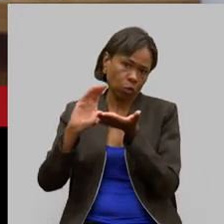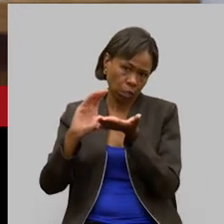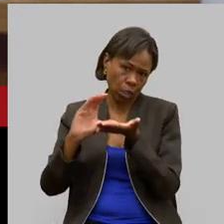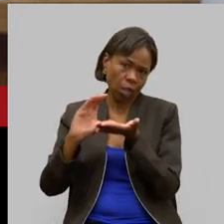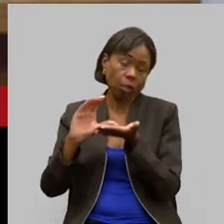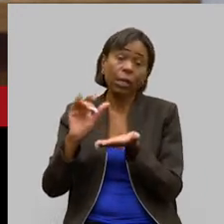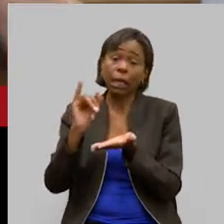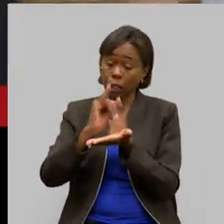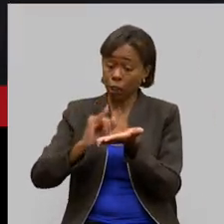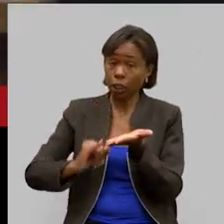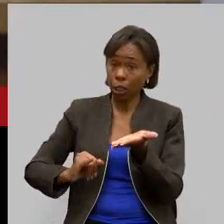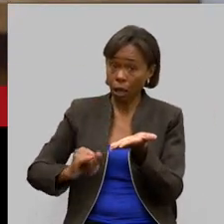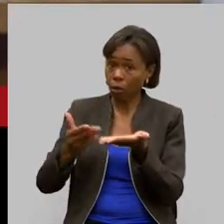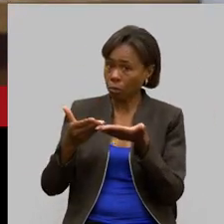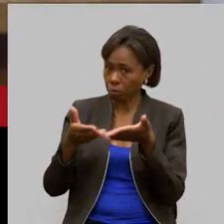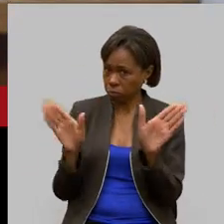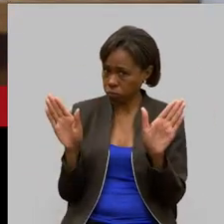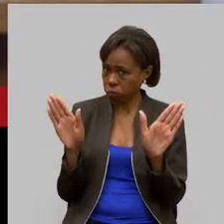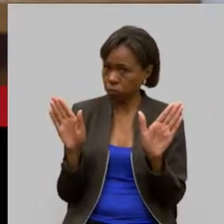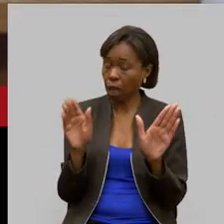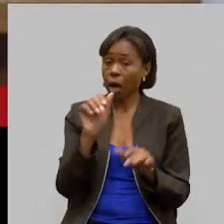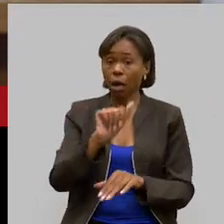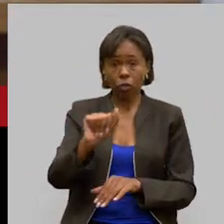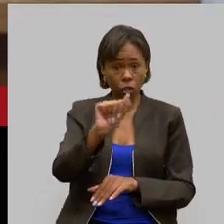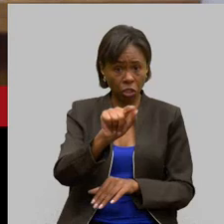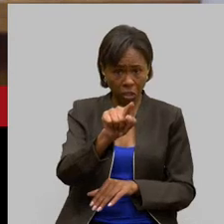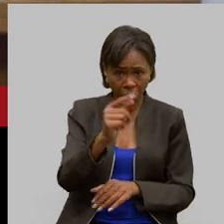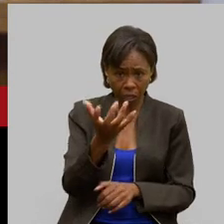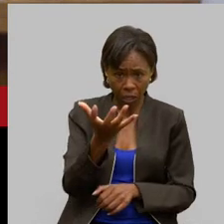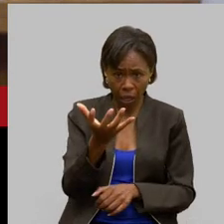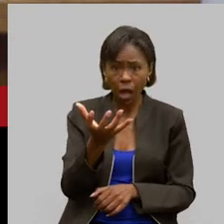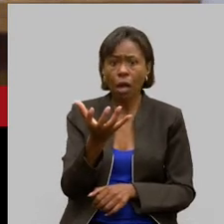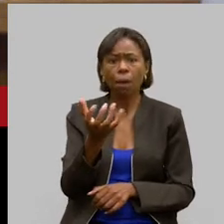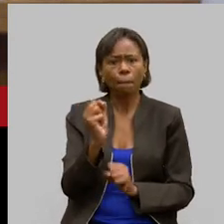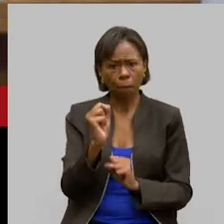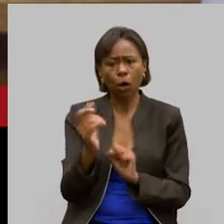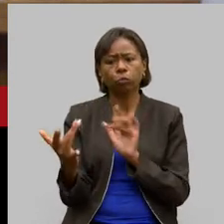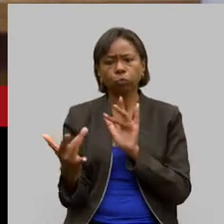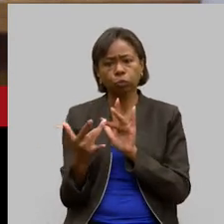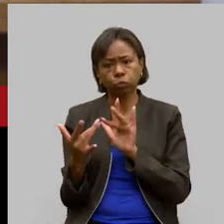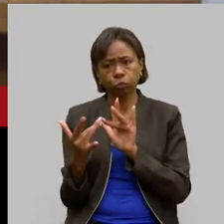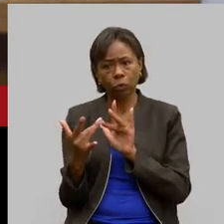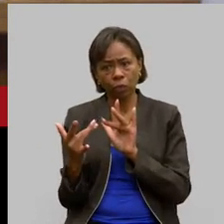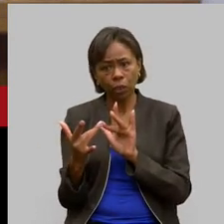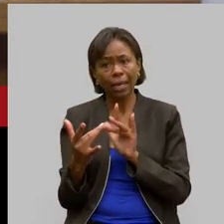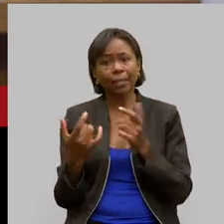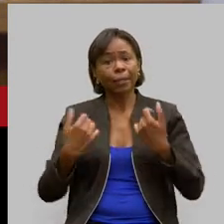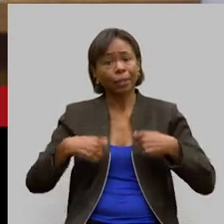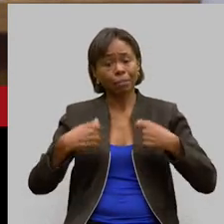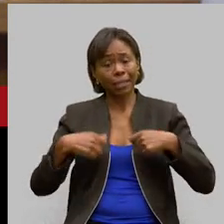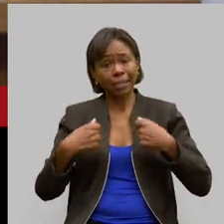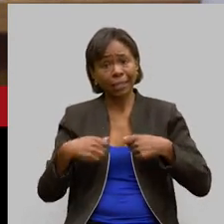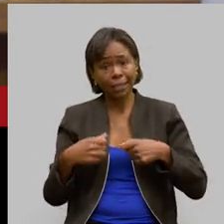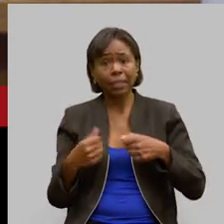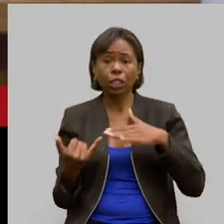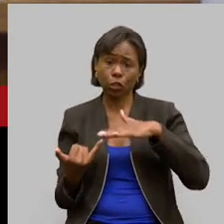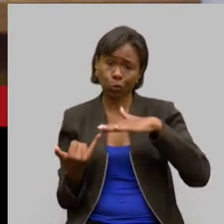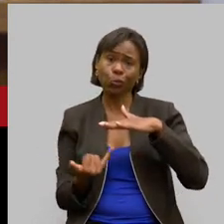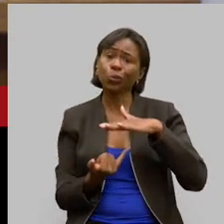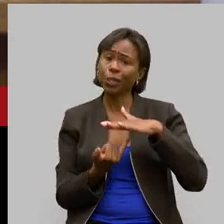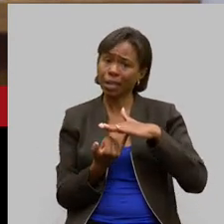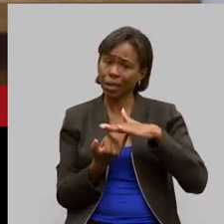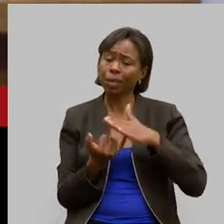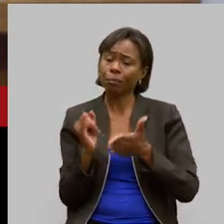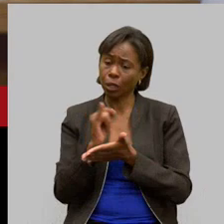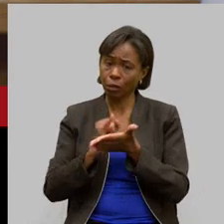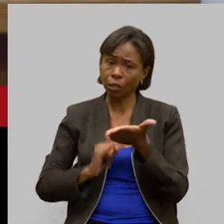inscrição aberta gente a associação que queira pode entrar em entrar em contato conosco Estamos precisando de entidades e é muito interessante